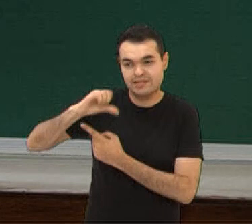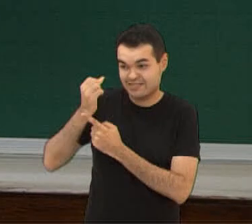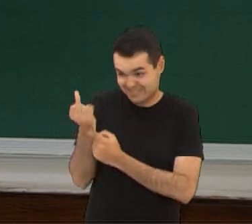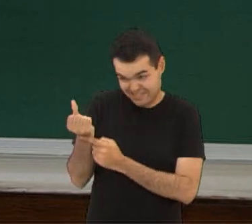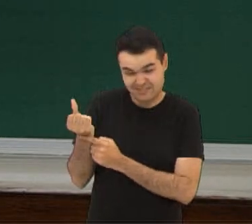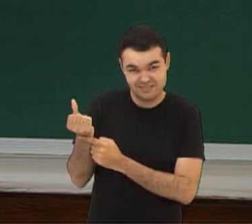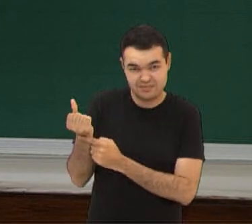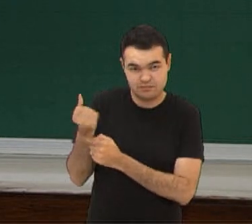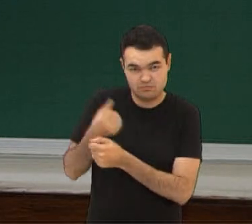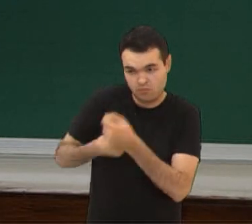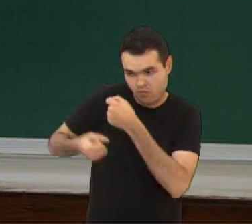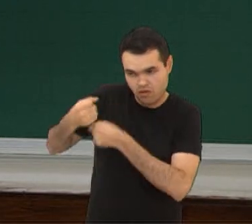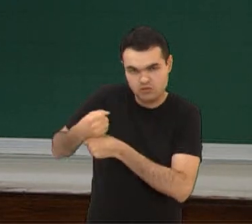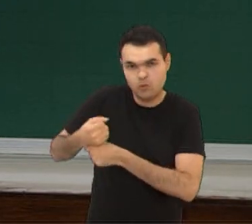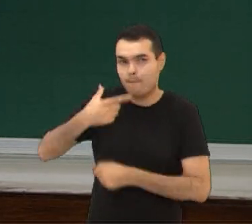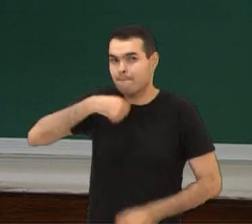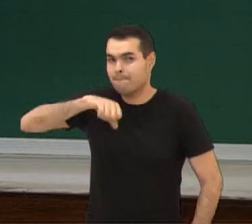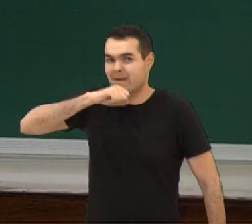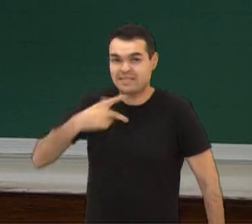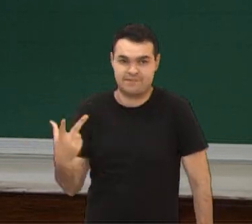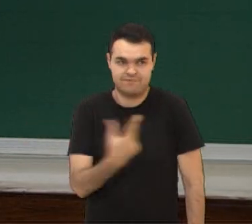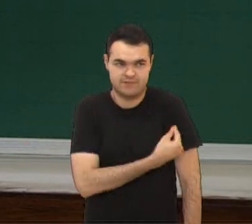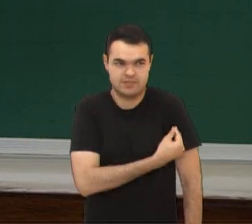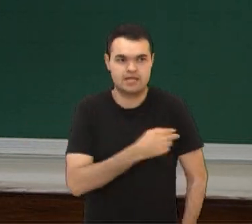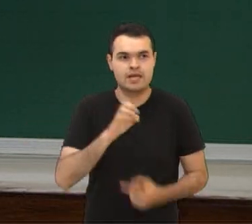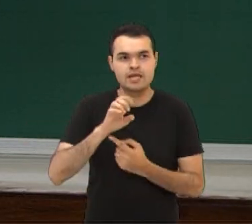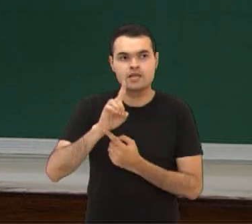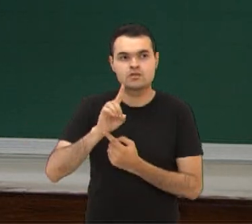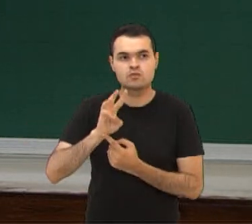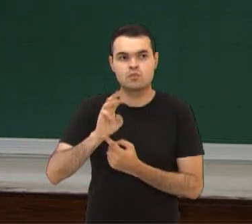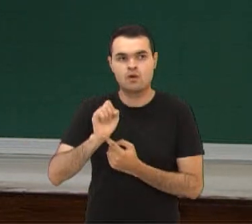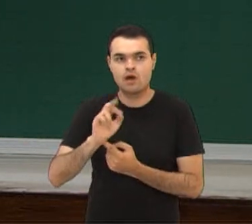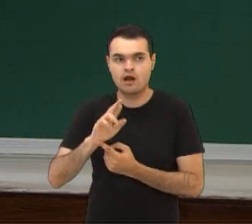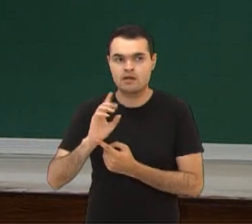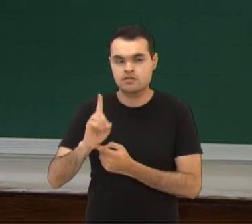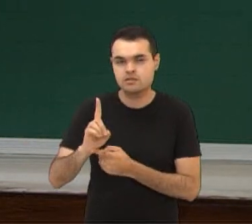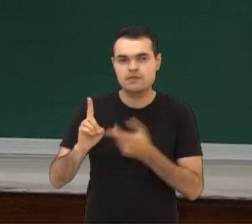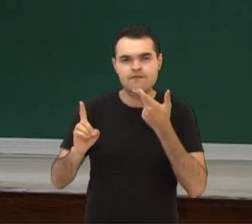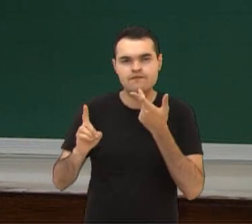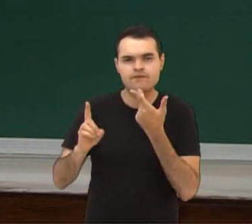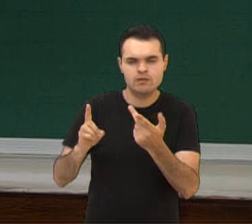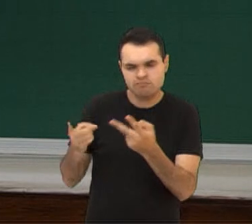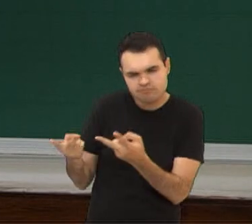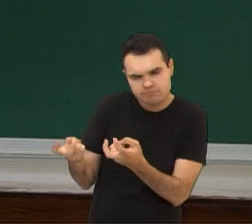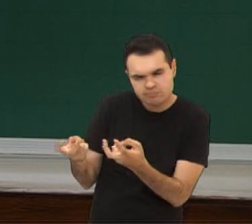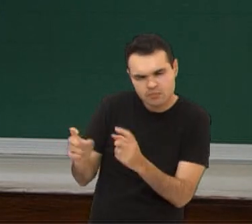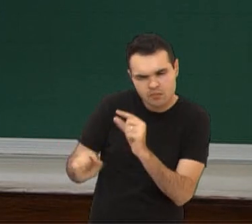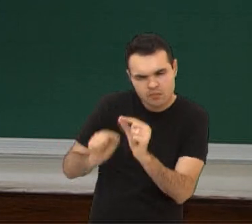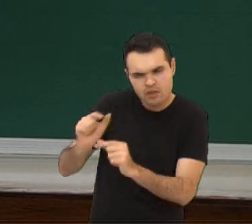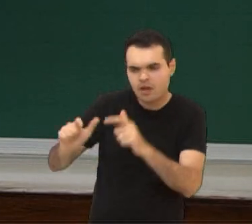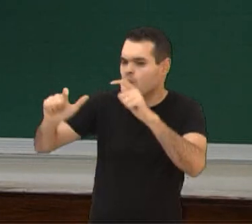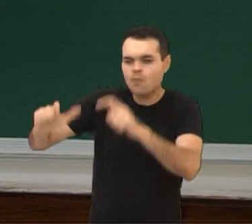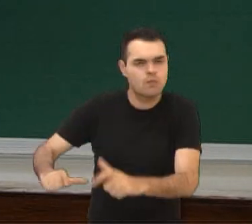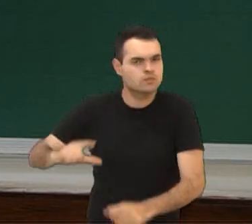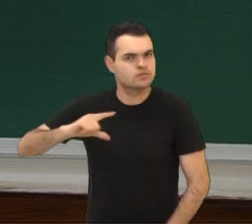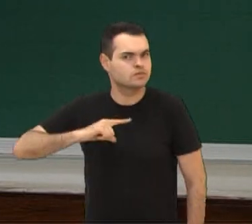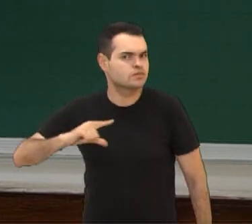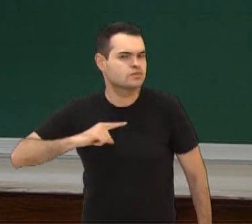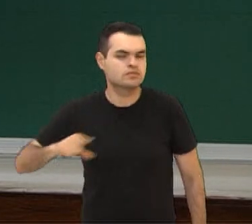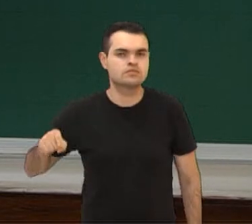1796, o pai da vacina aqui, o Edward Jenner, ele observou, no local onde estava